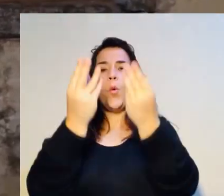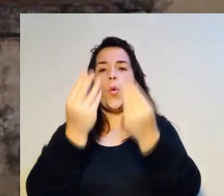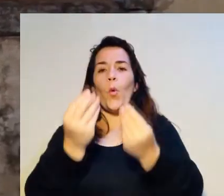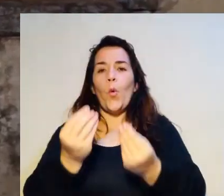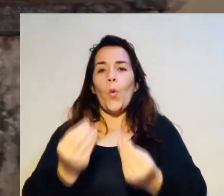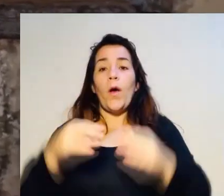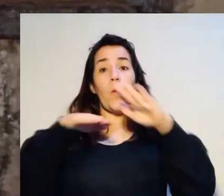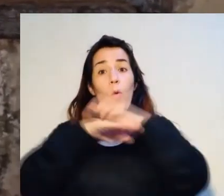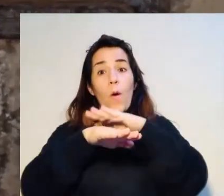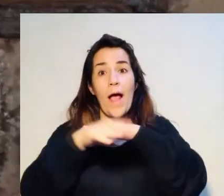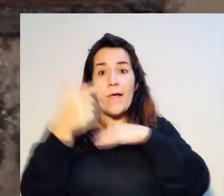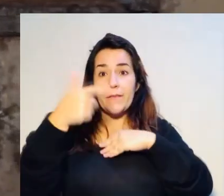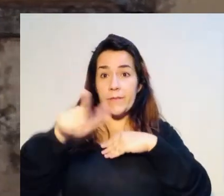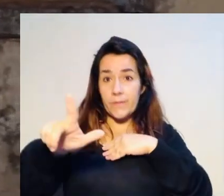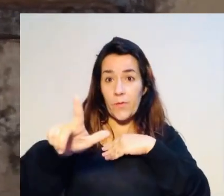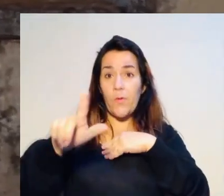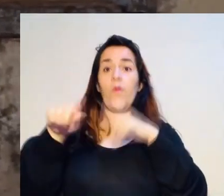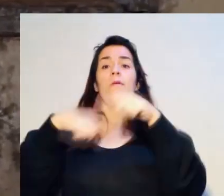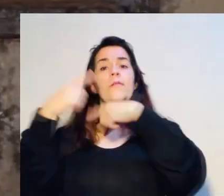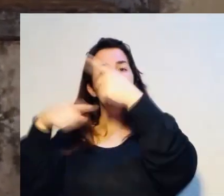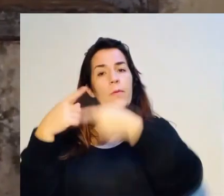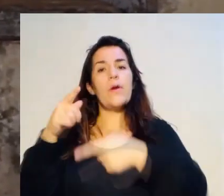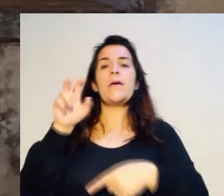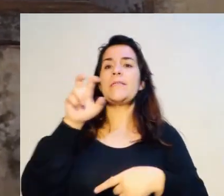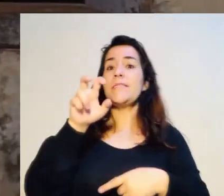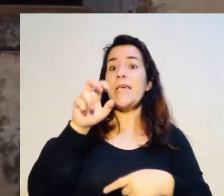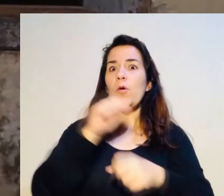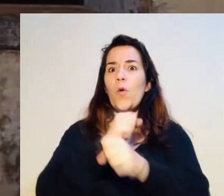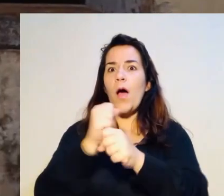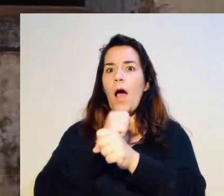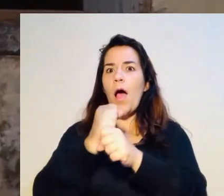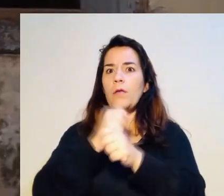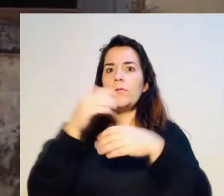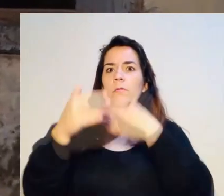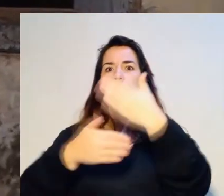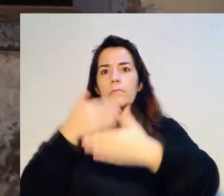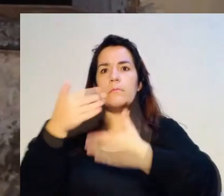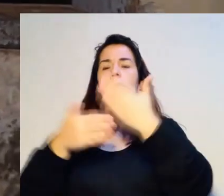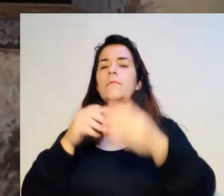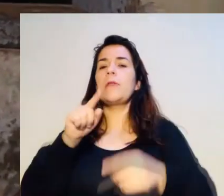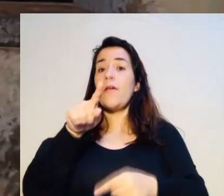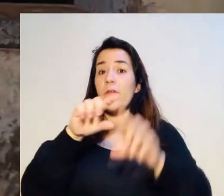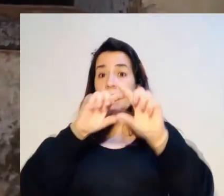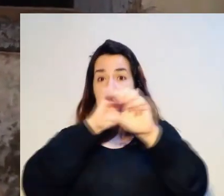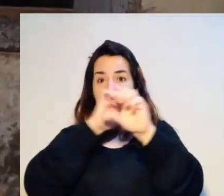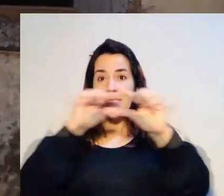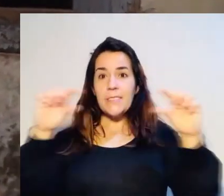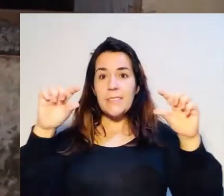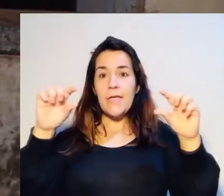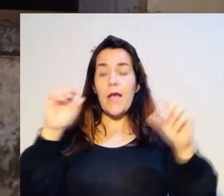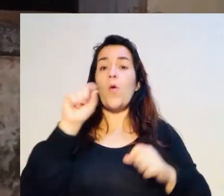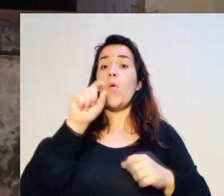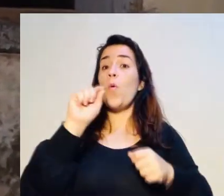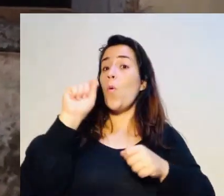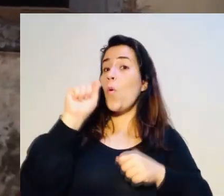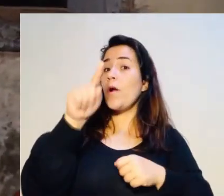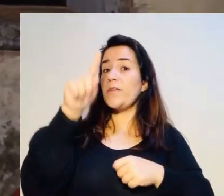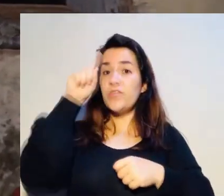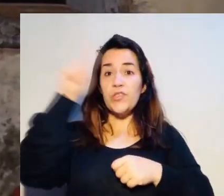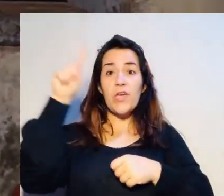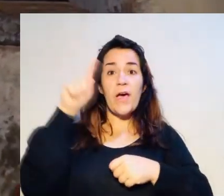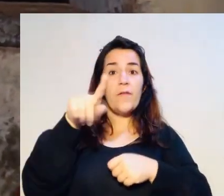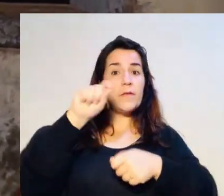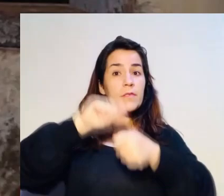filtra, guarda de novo e aí pode durar até 5 anos. Não esquece de etiquetar e colocar quando